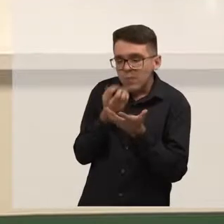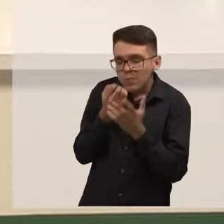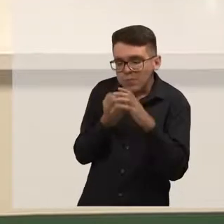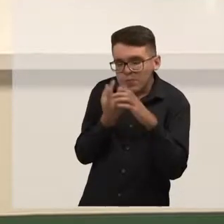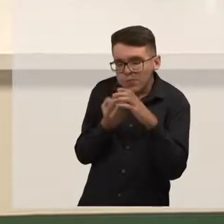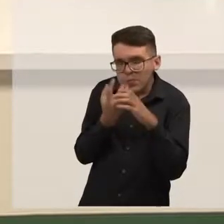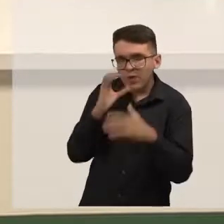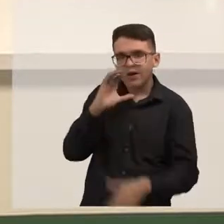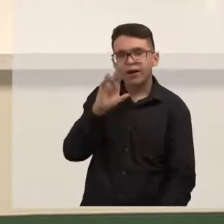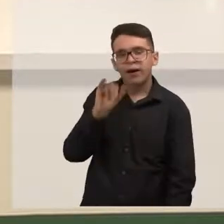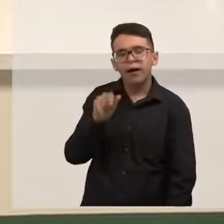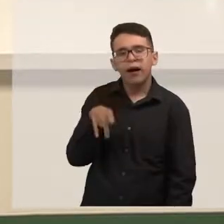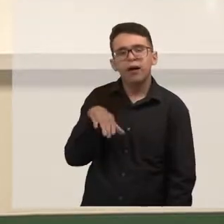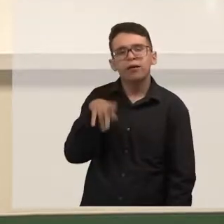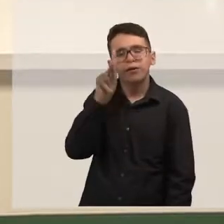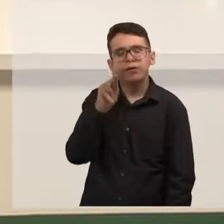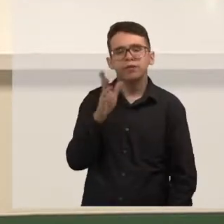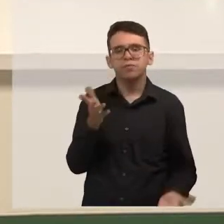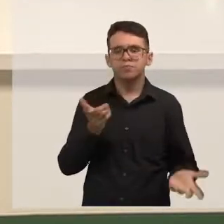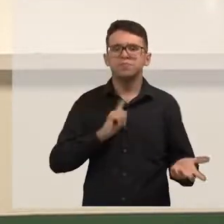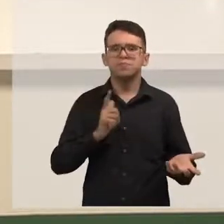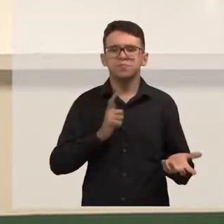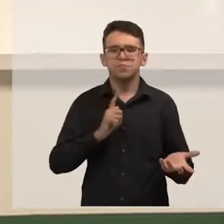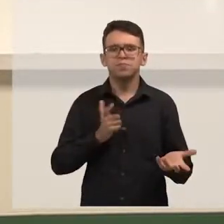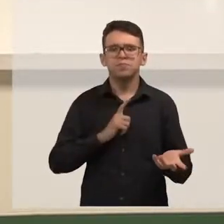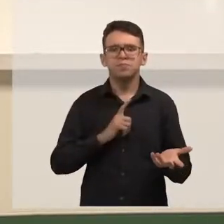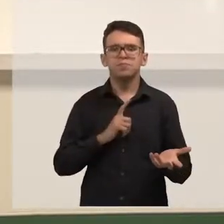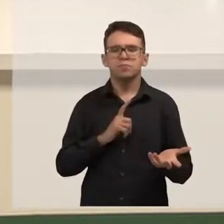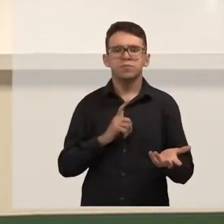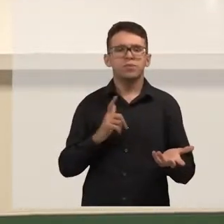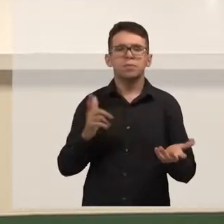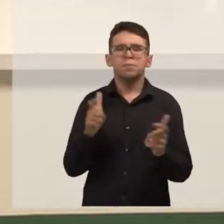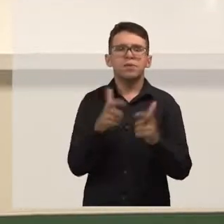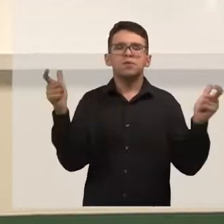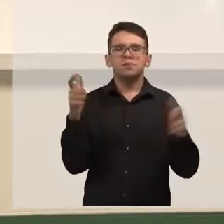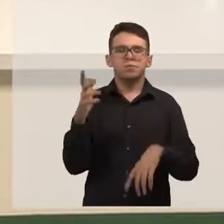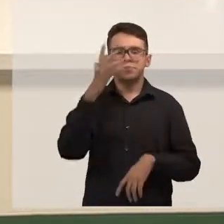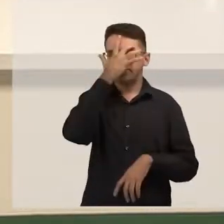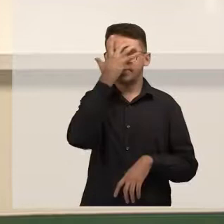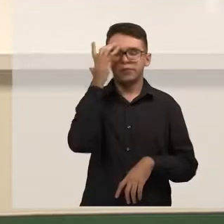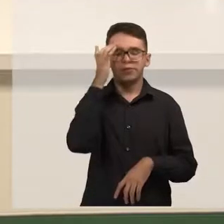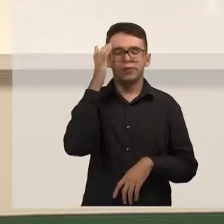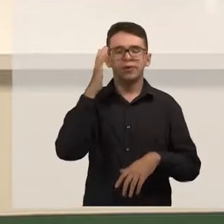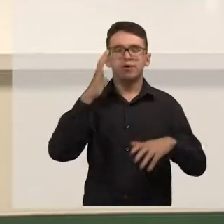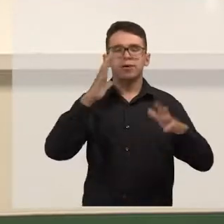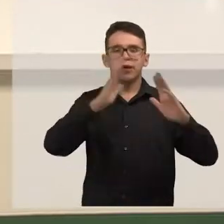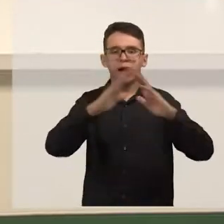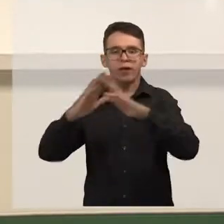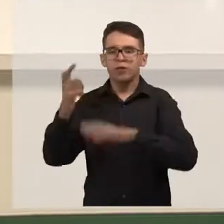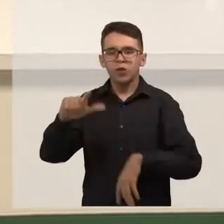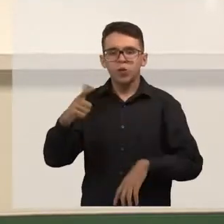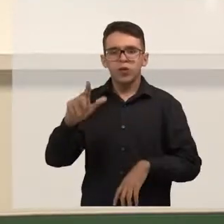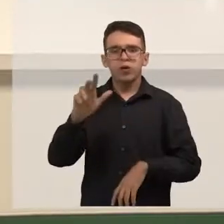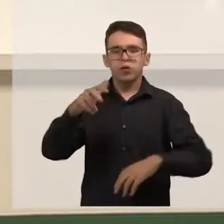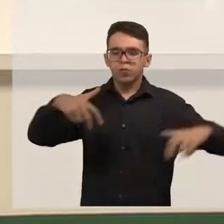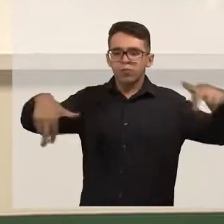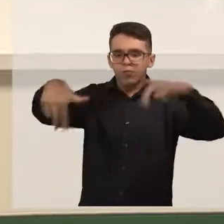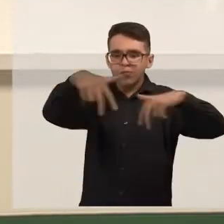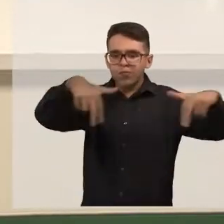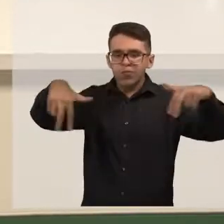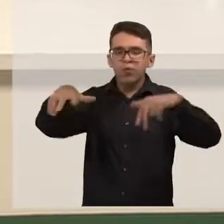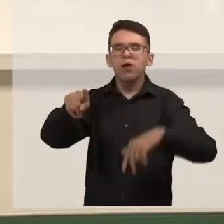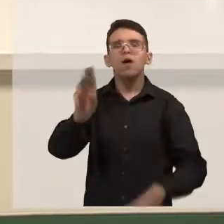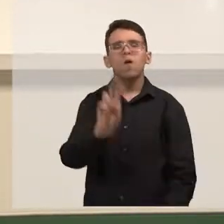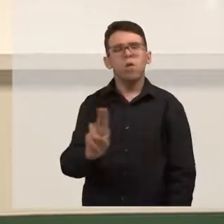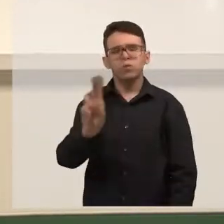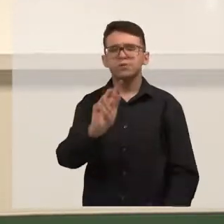esses dois, essas confluentes, são juntos. A maioria quase a totalidade dos moradores de rua são